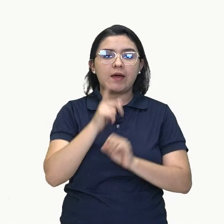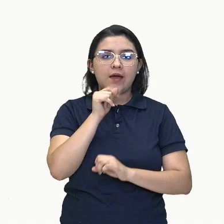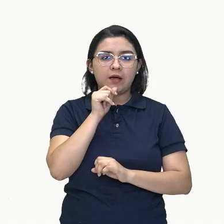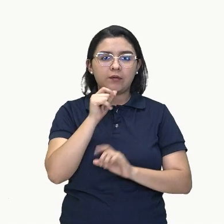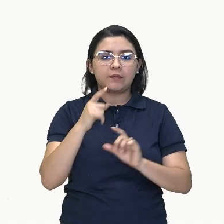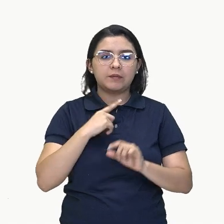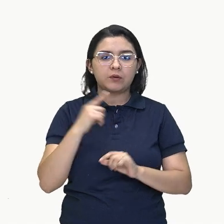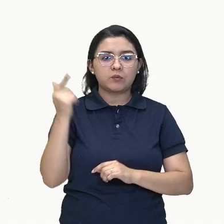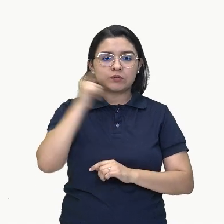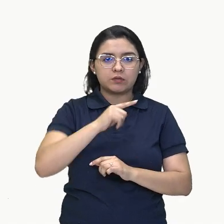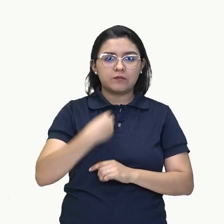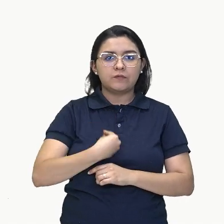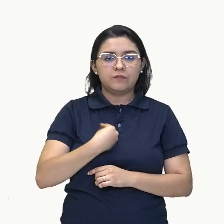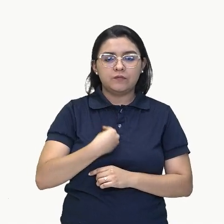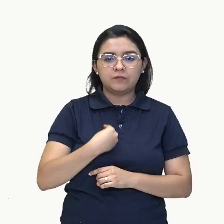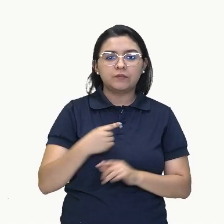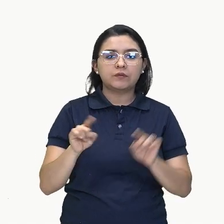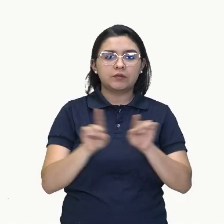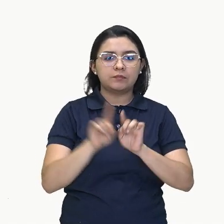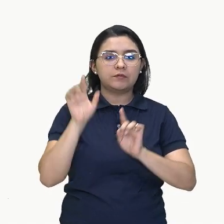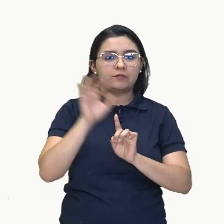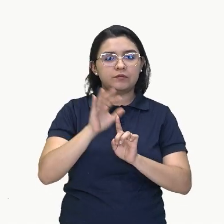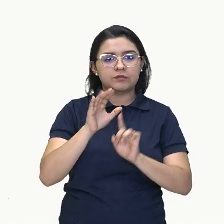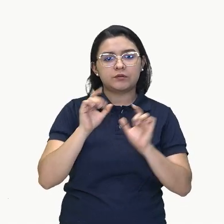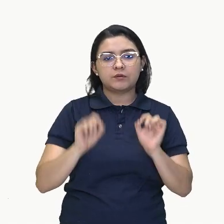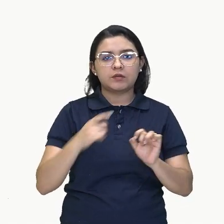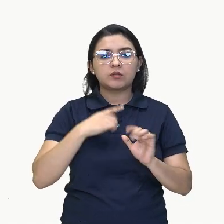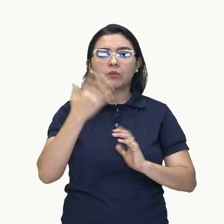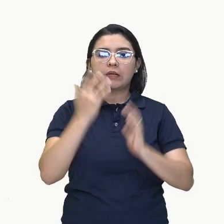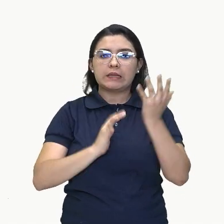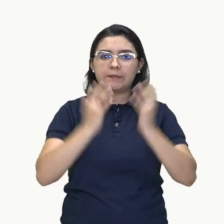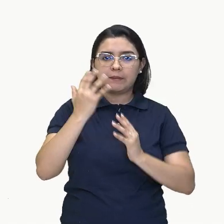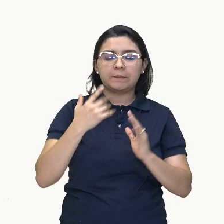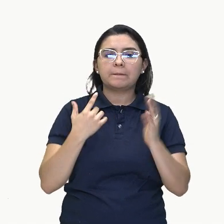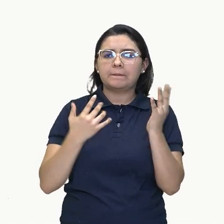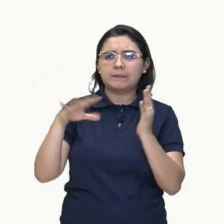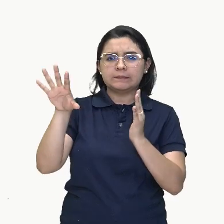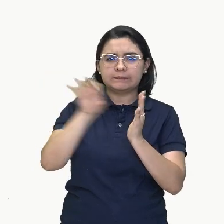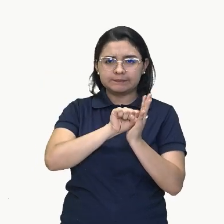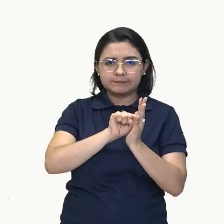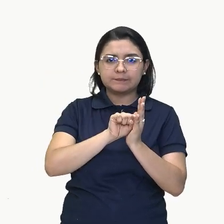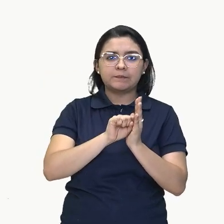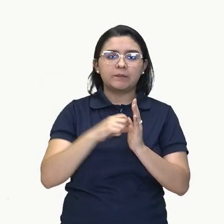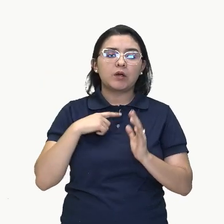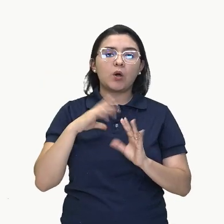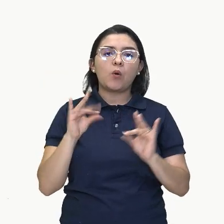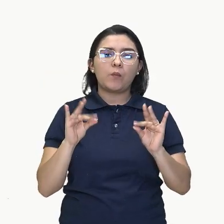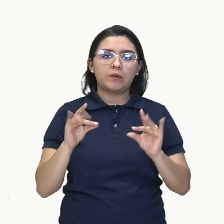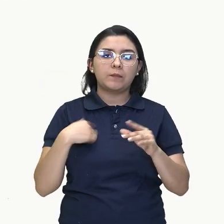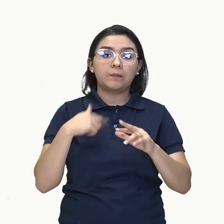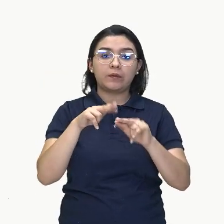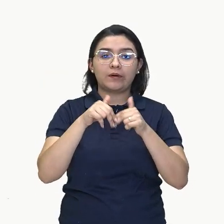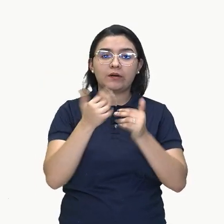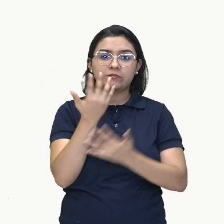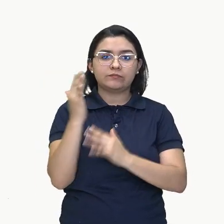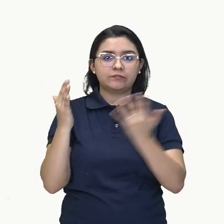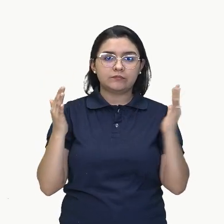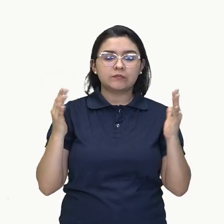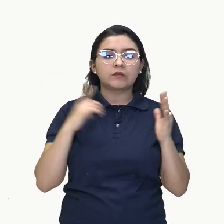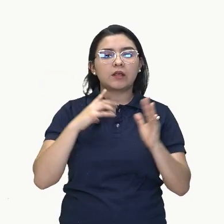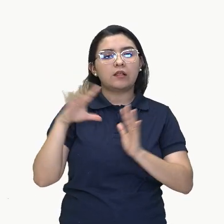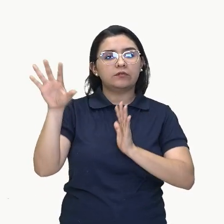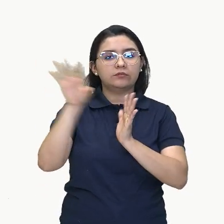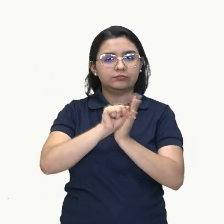manter em pé. E isso também influencia diretamente no clima, né? A gente tem um clima bastante úmido por conta dessa vegetação que vai